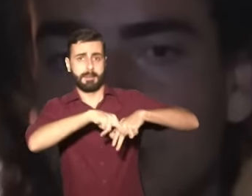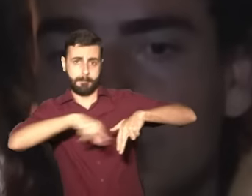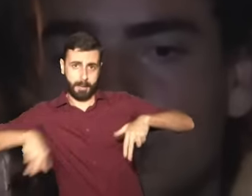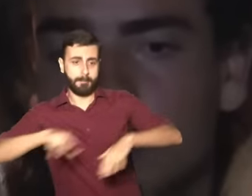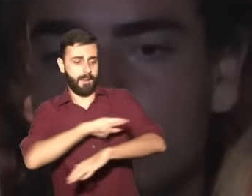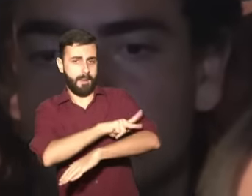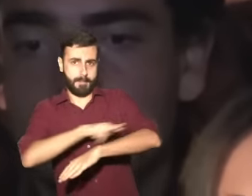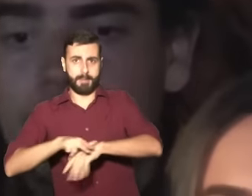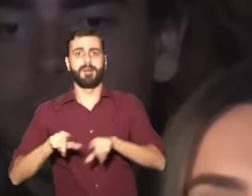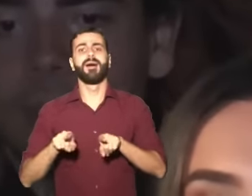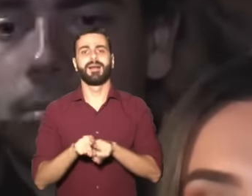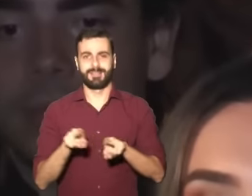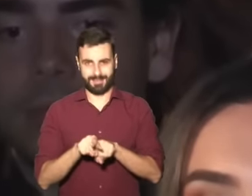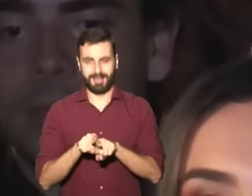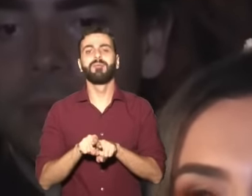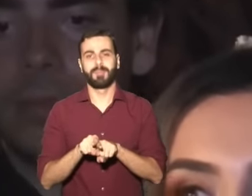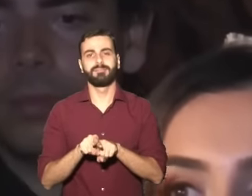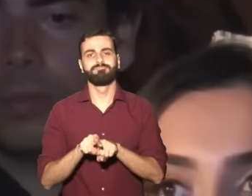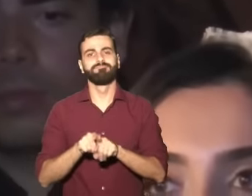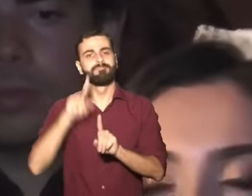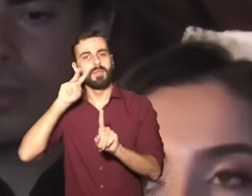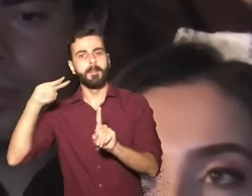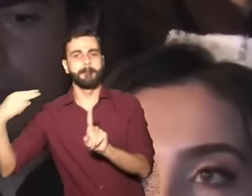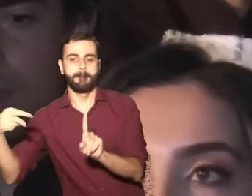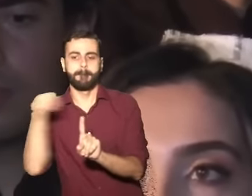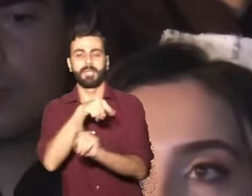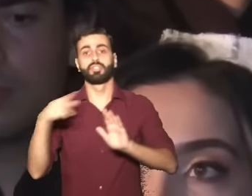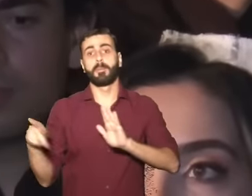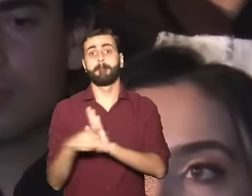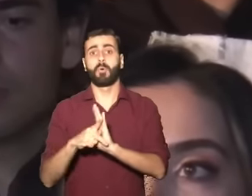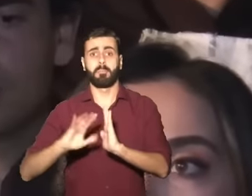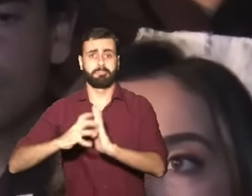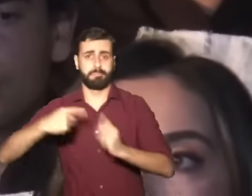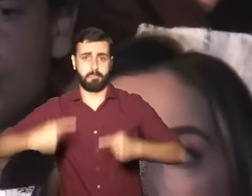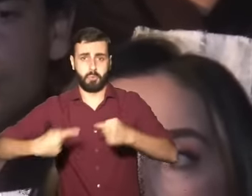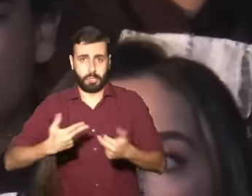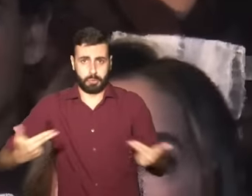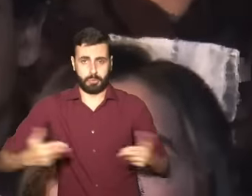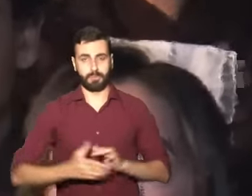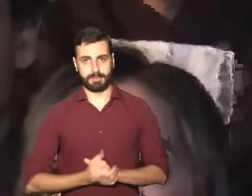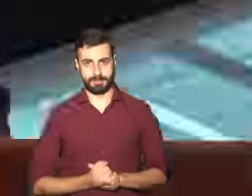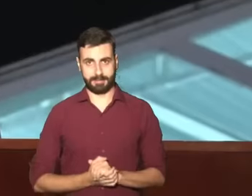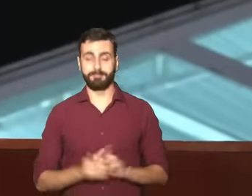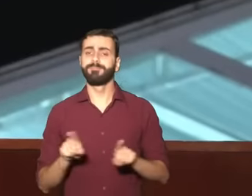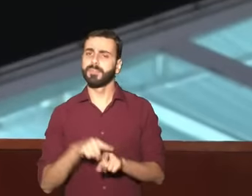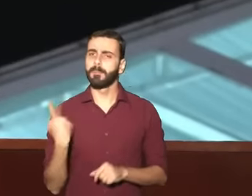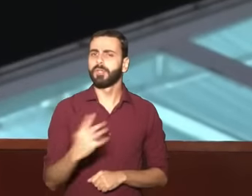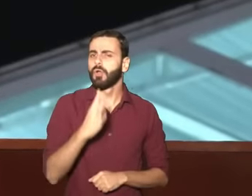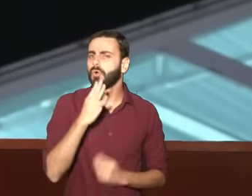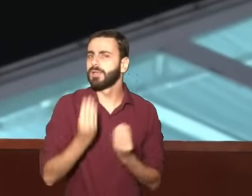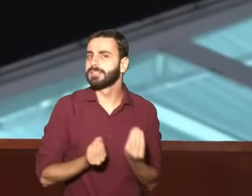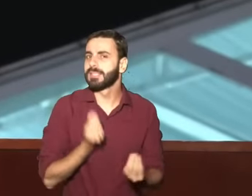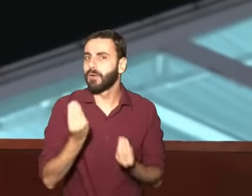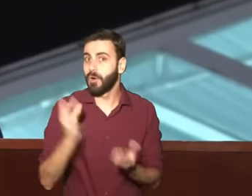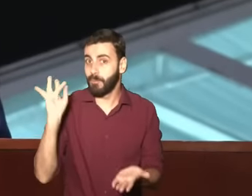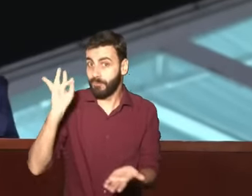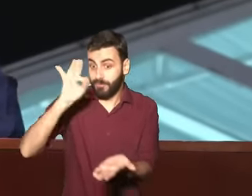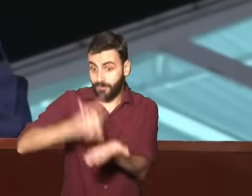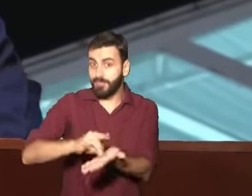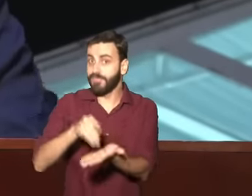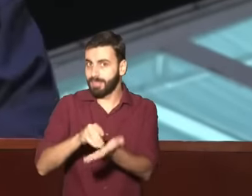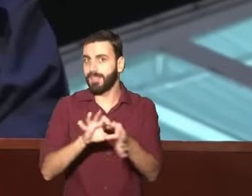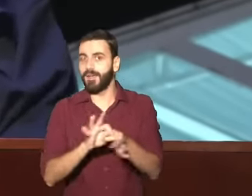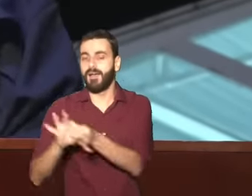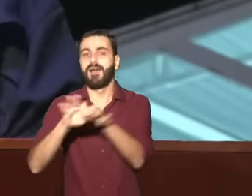e etnias, e pelas visões e escolhas políticas. Também conhecemos a